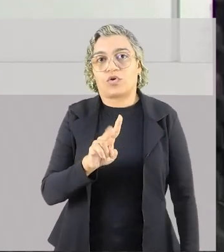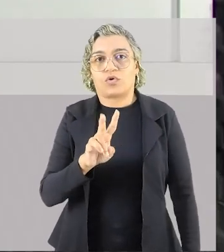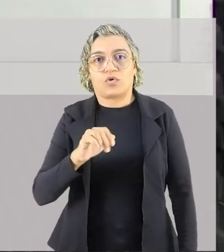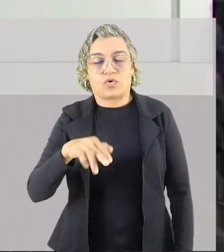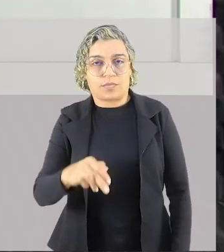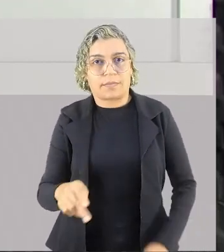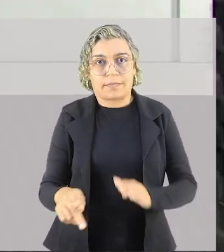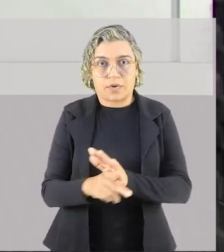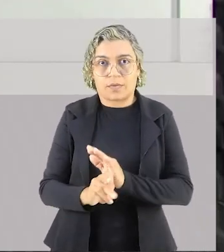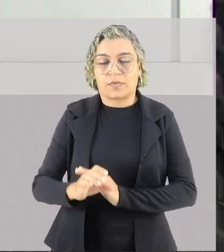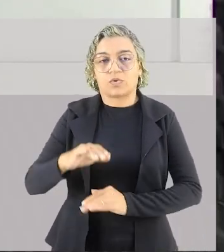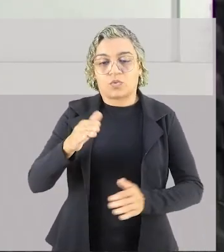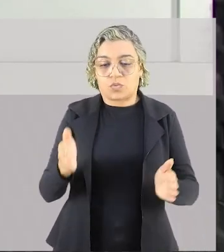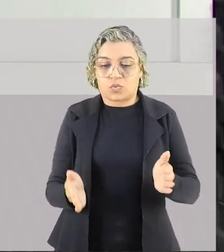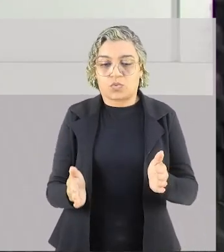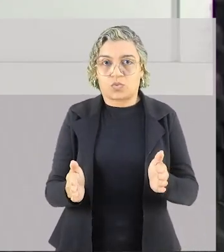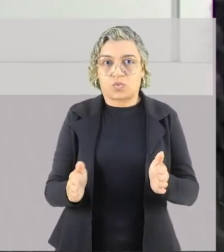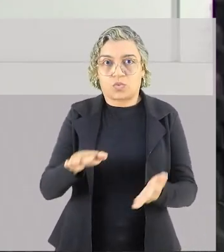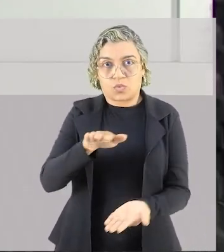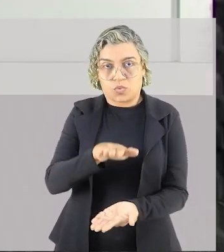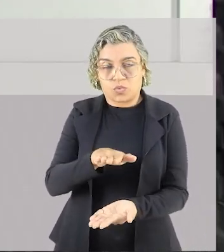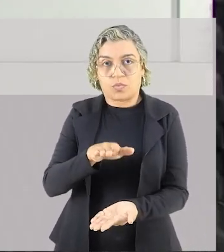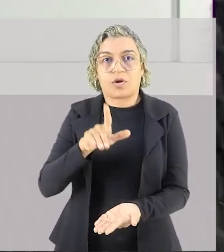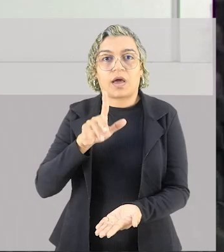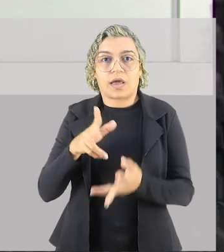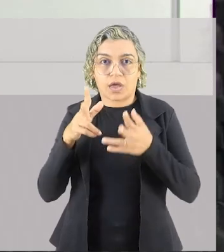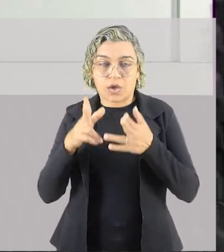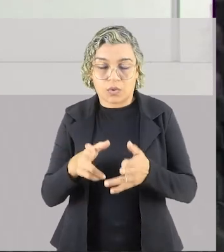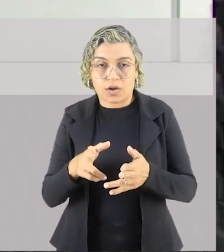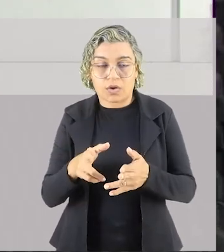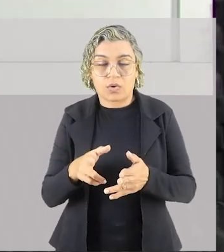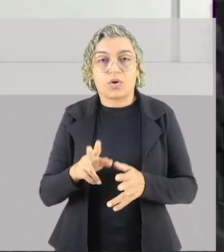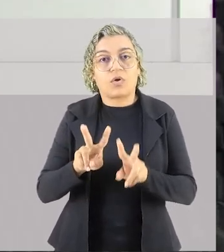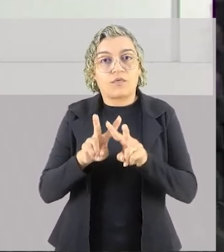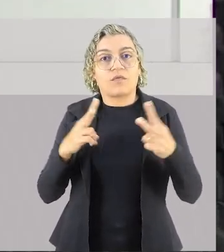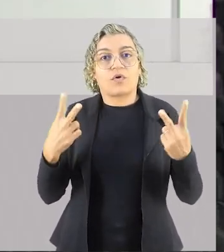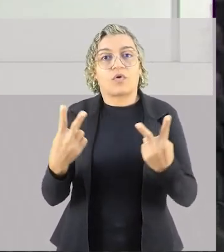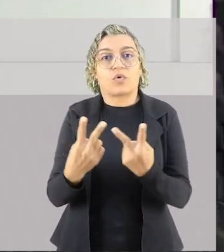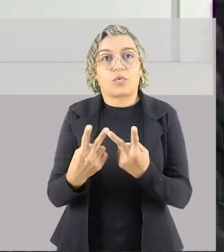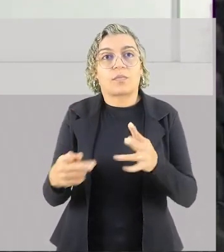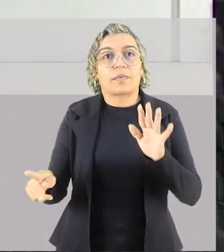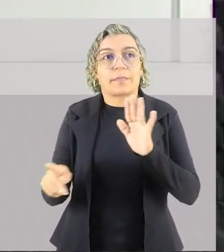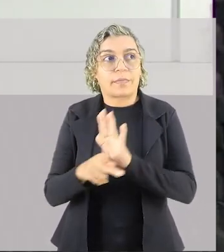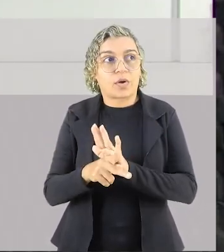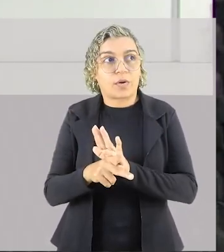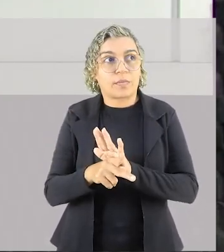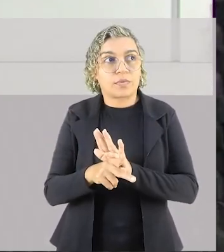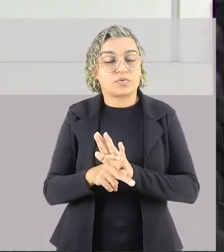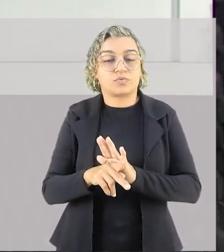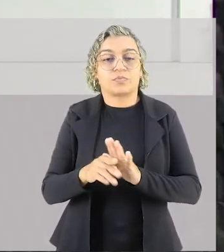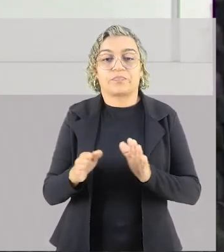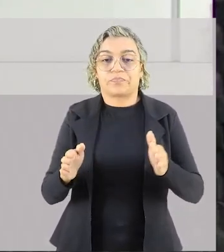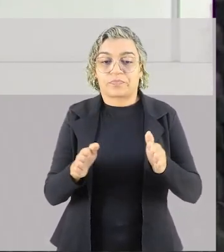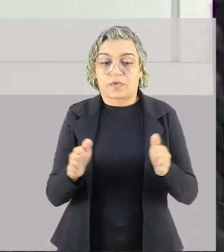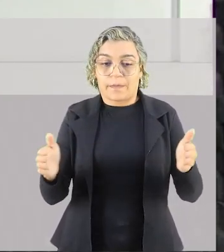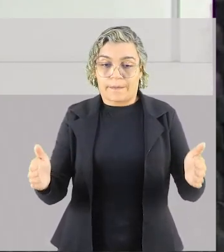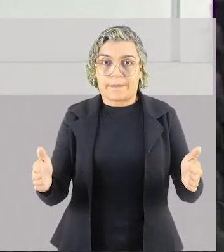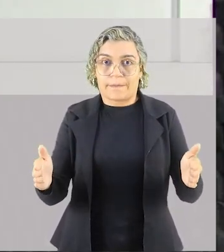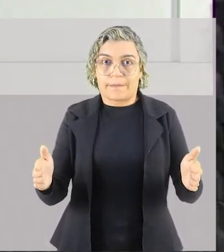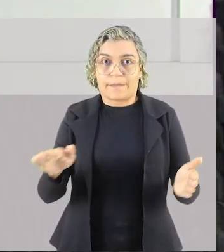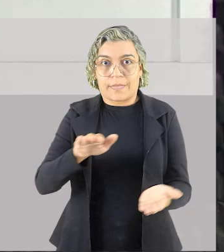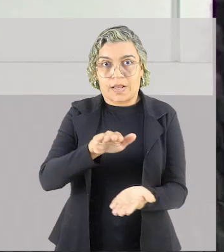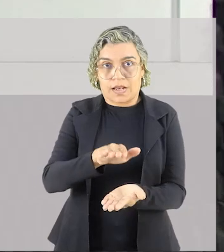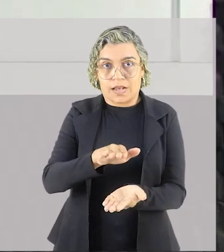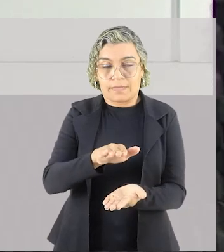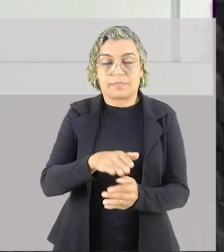é igual ao volume de um paralelepípedo. Turma, o volume de um cubo se